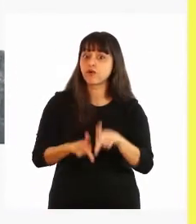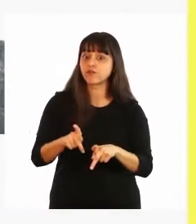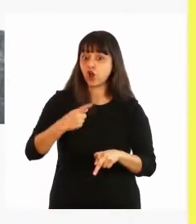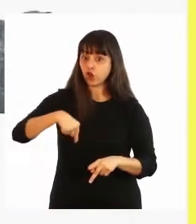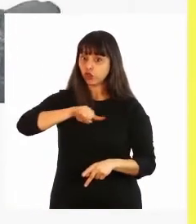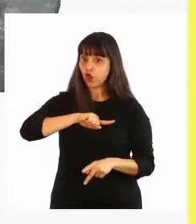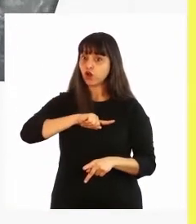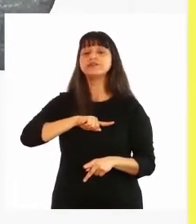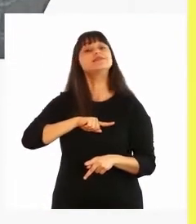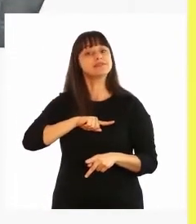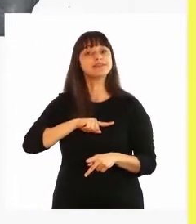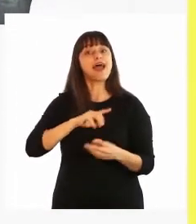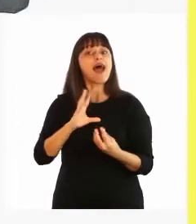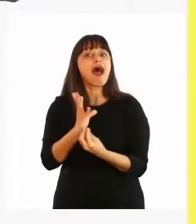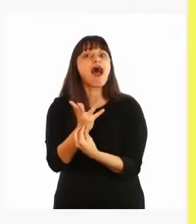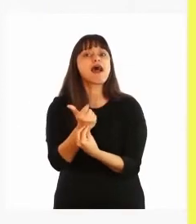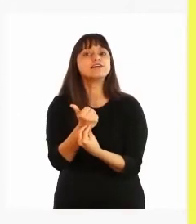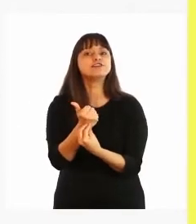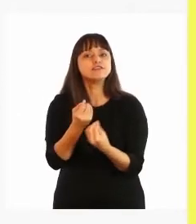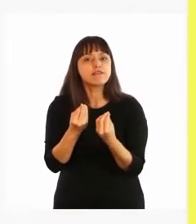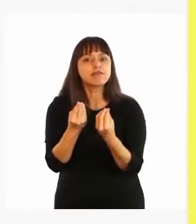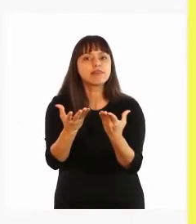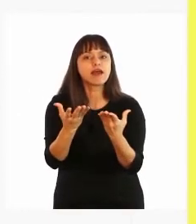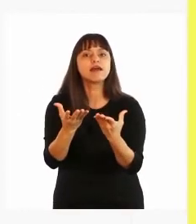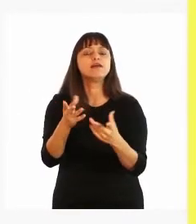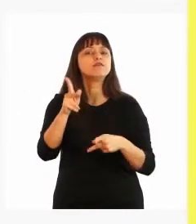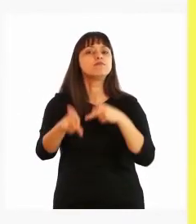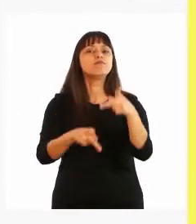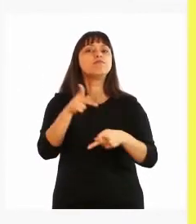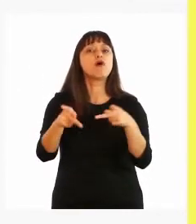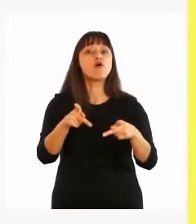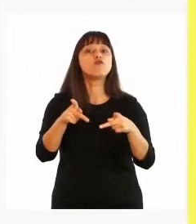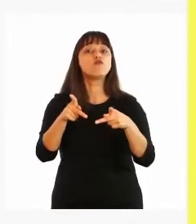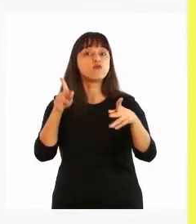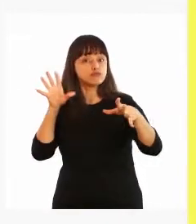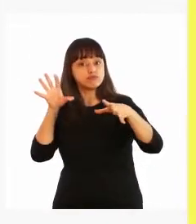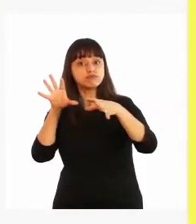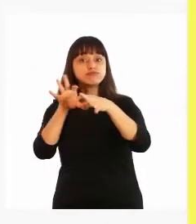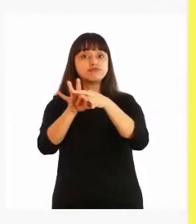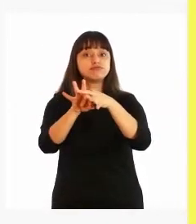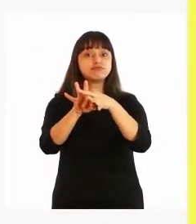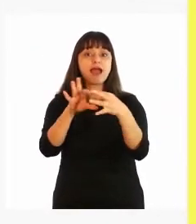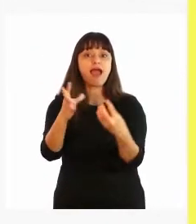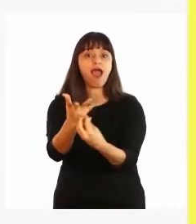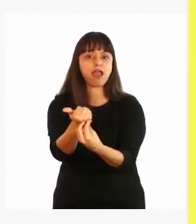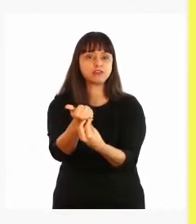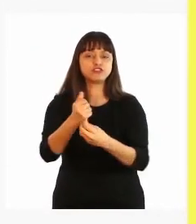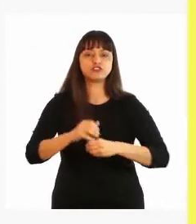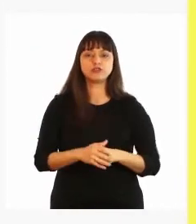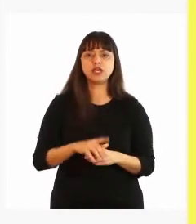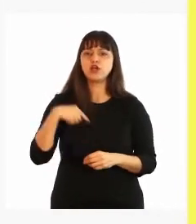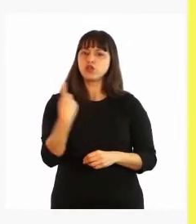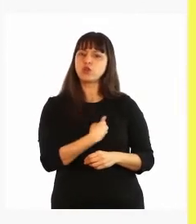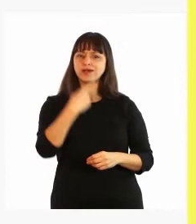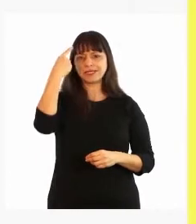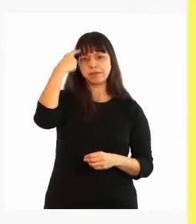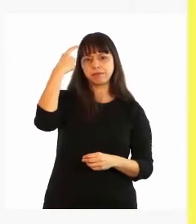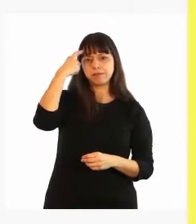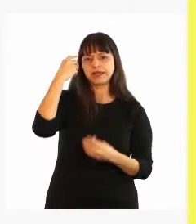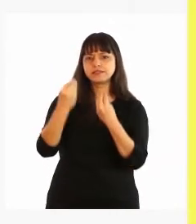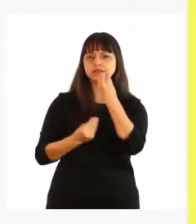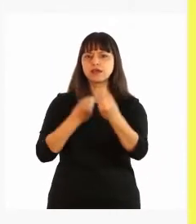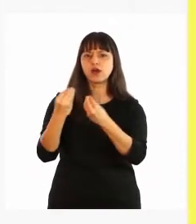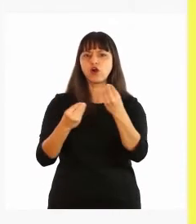para as contemporaneidades dos mundos indígenas. Quando a gente pensa na questão das pontes e das redes, tem a ver